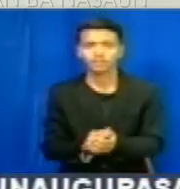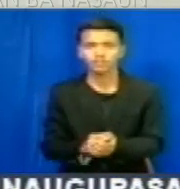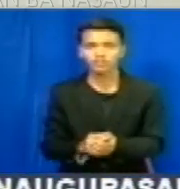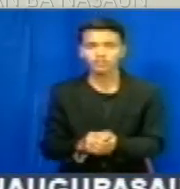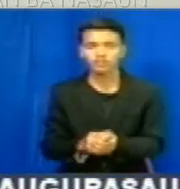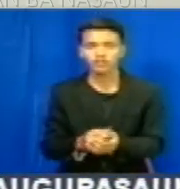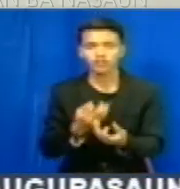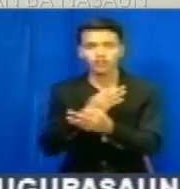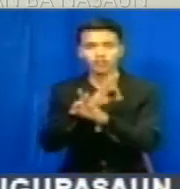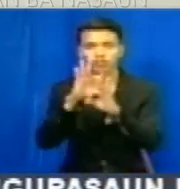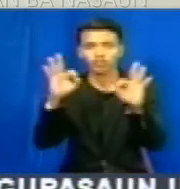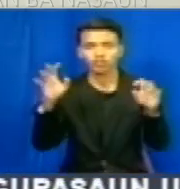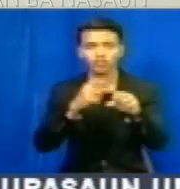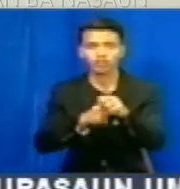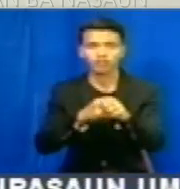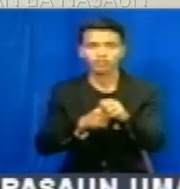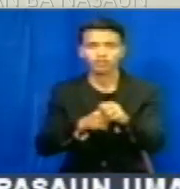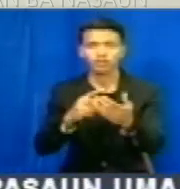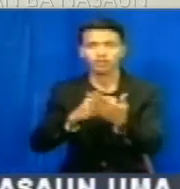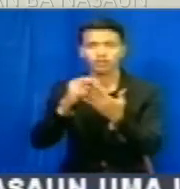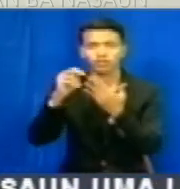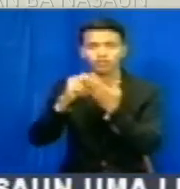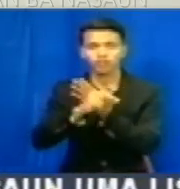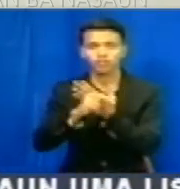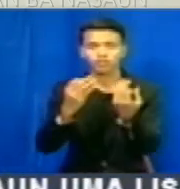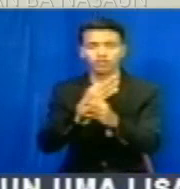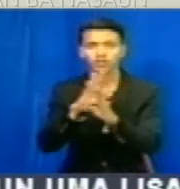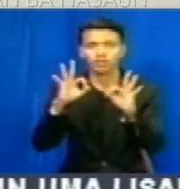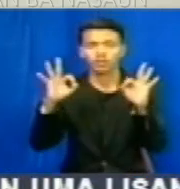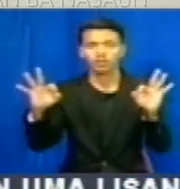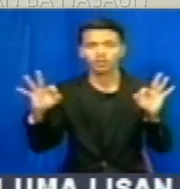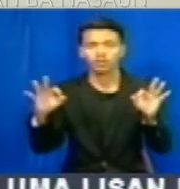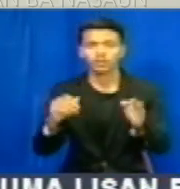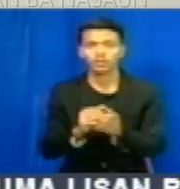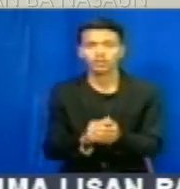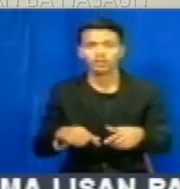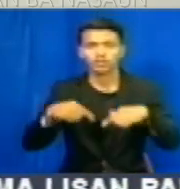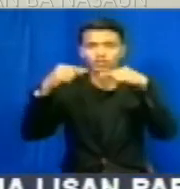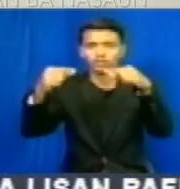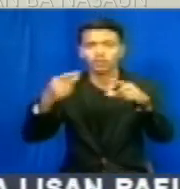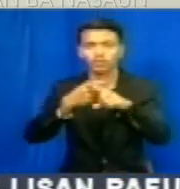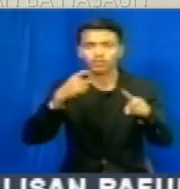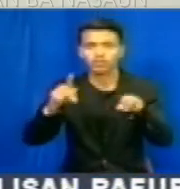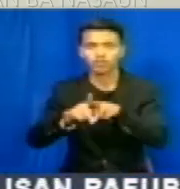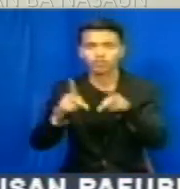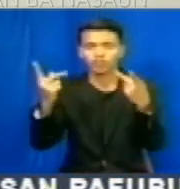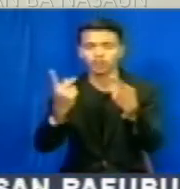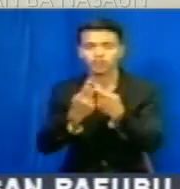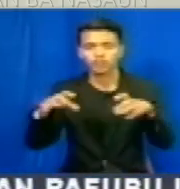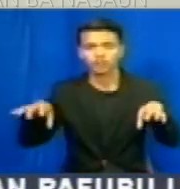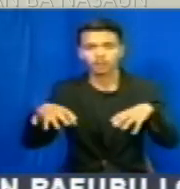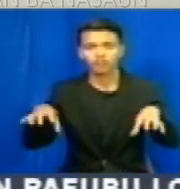Minha terminação tempo, né, até fim de novembro se finaliza, se entrega ou se acompanha na EMA executar